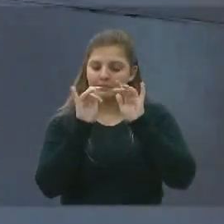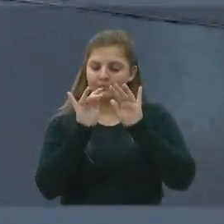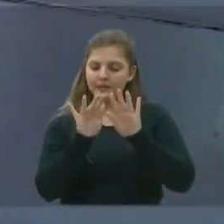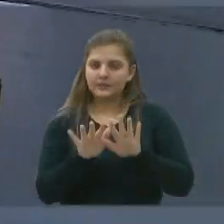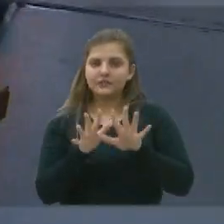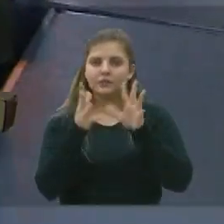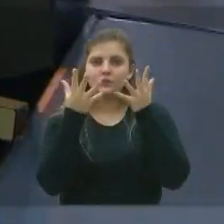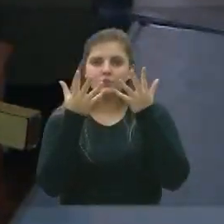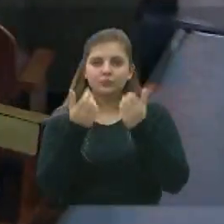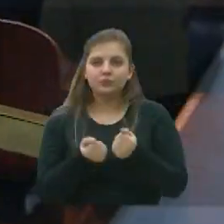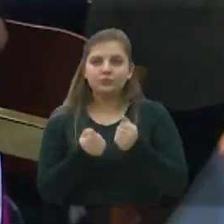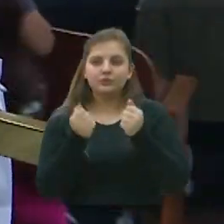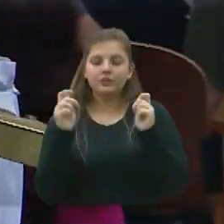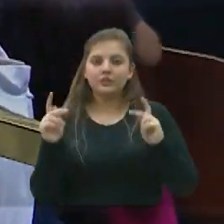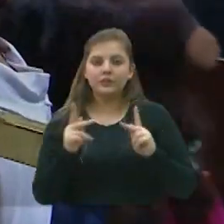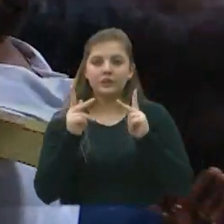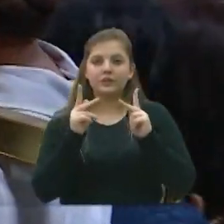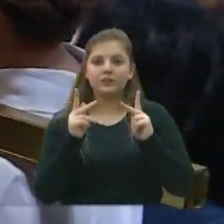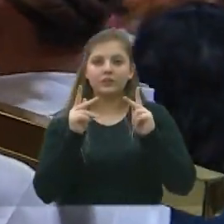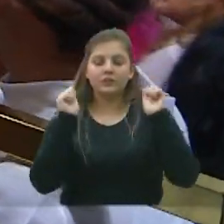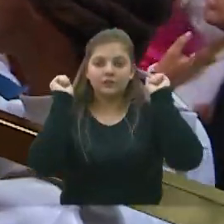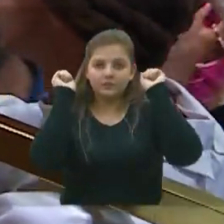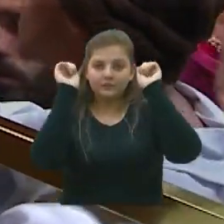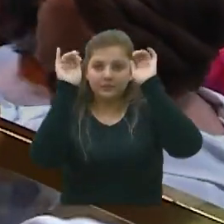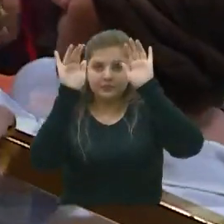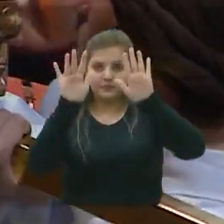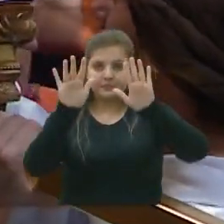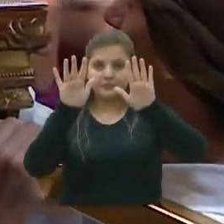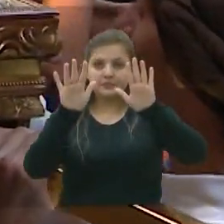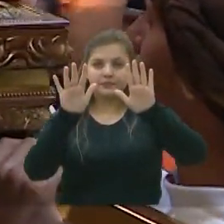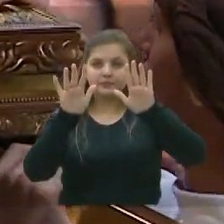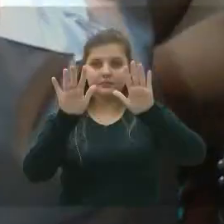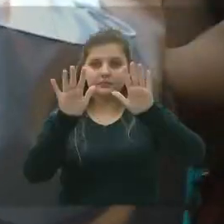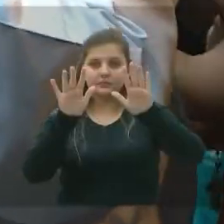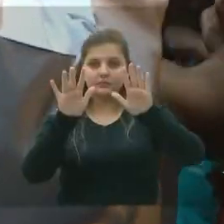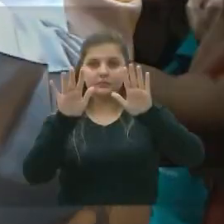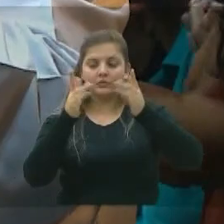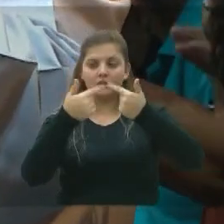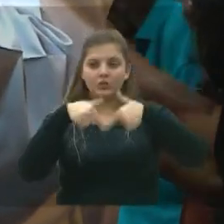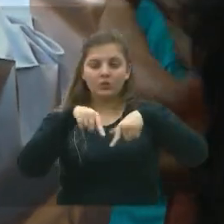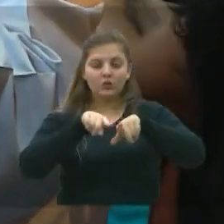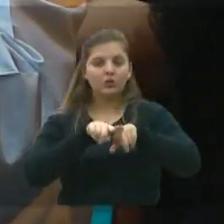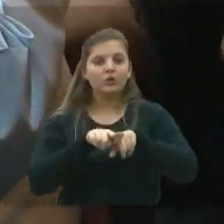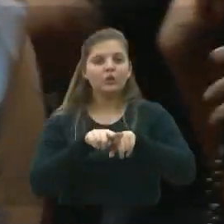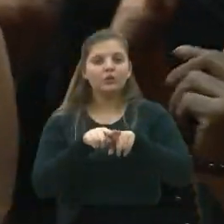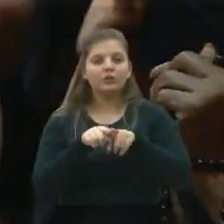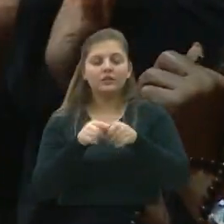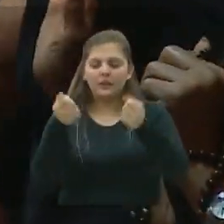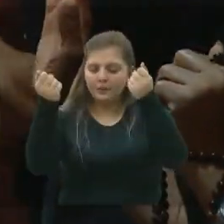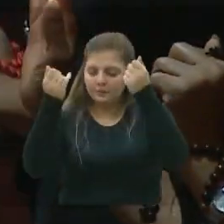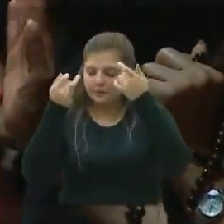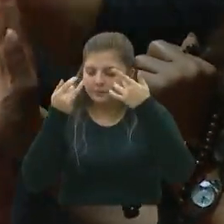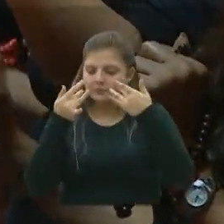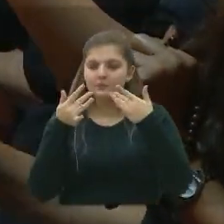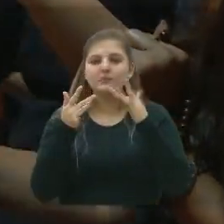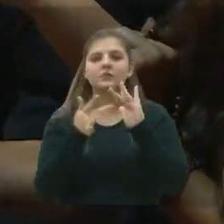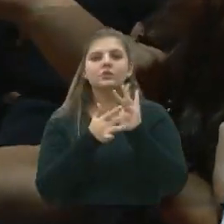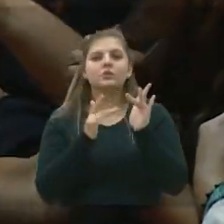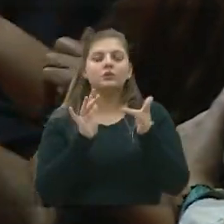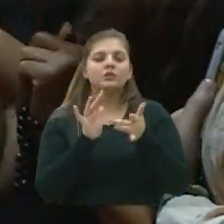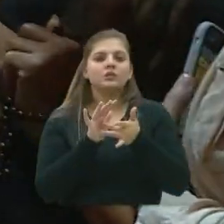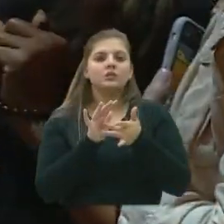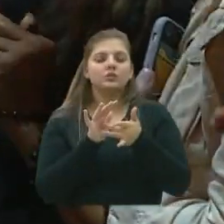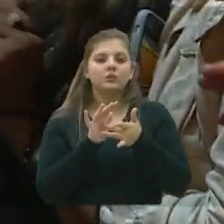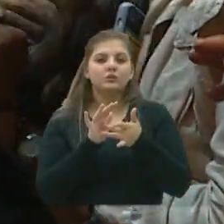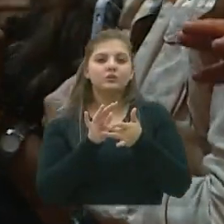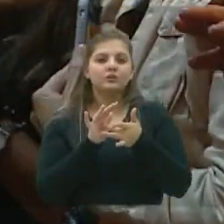receber a bênção da vitória. Estenda seus braços e repete essa oração comigo: me abençoa, Jesus. Me